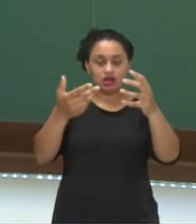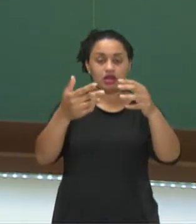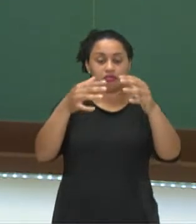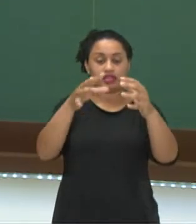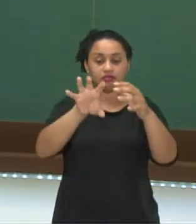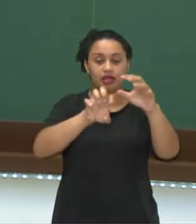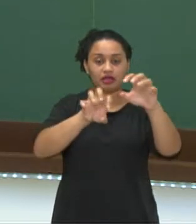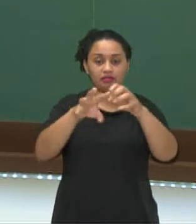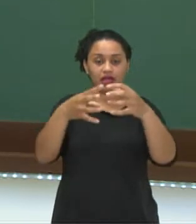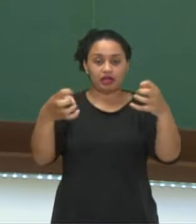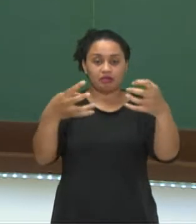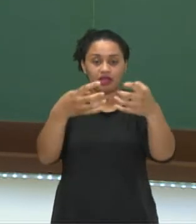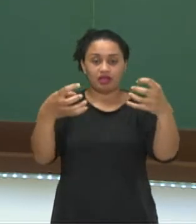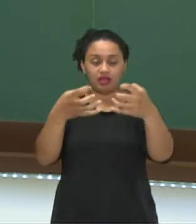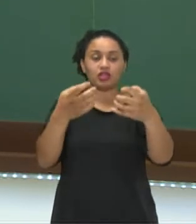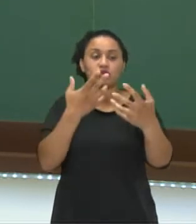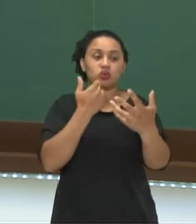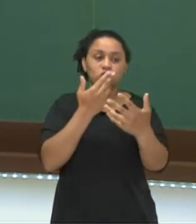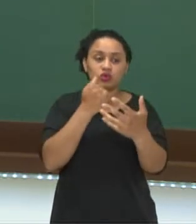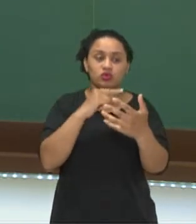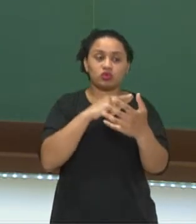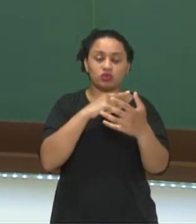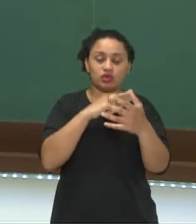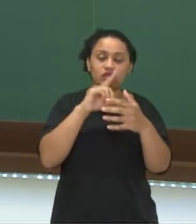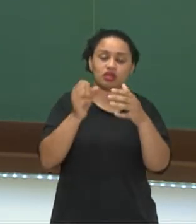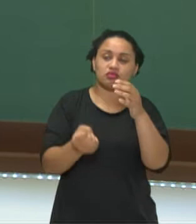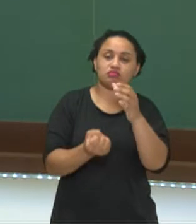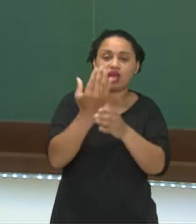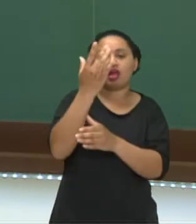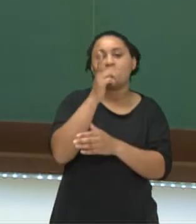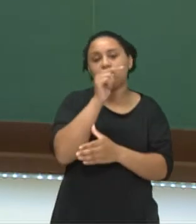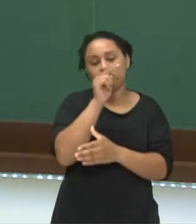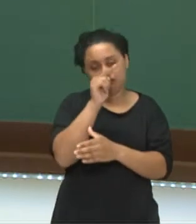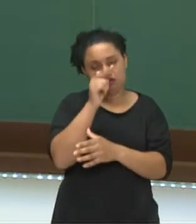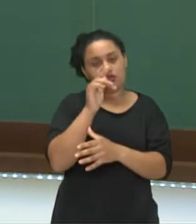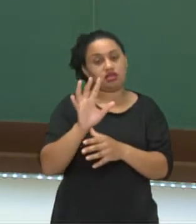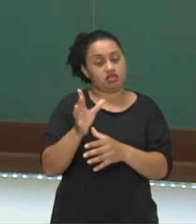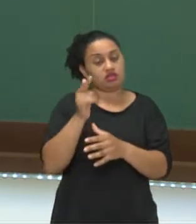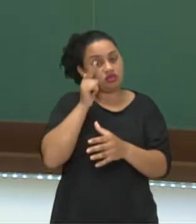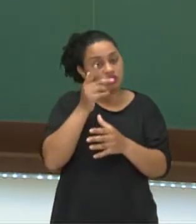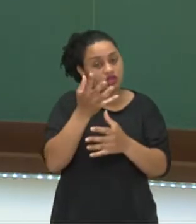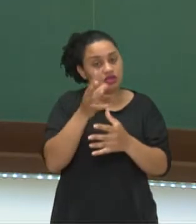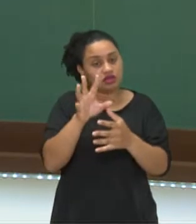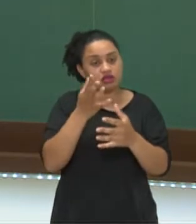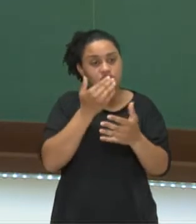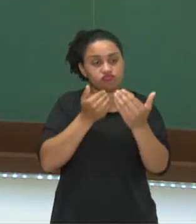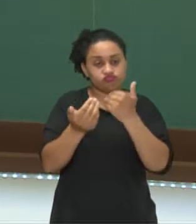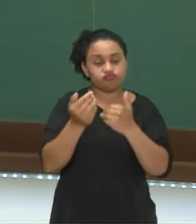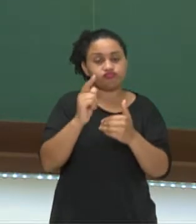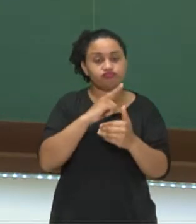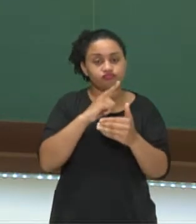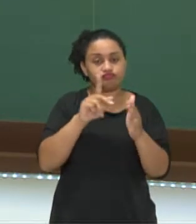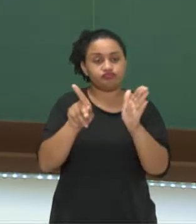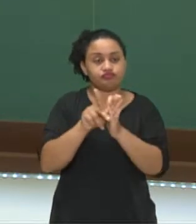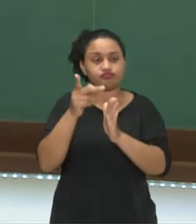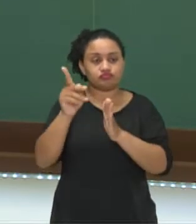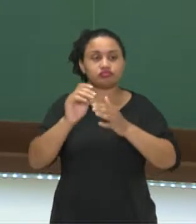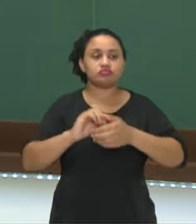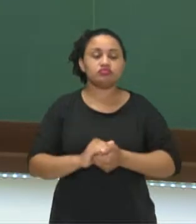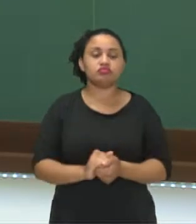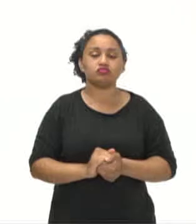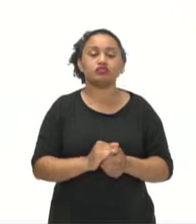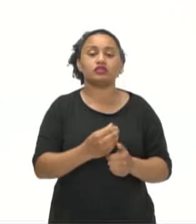que entram dentro da esponja e ele libera, então, a água. É assim que ela se alimenta, tá? A